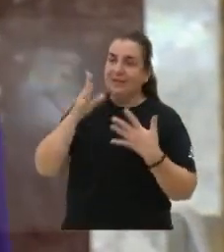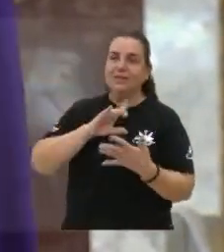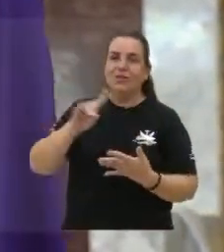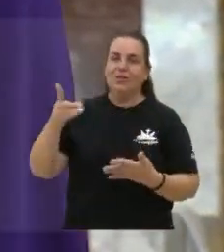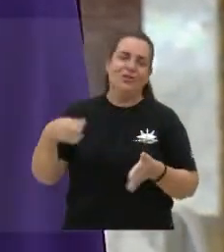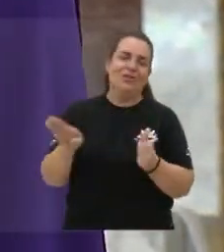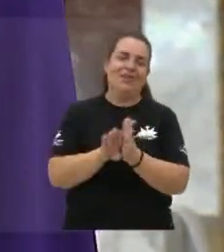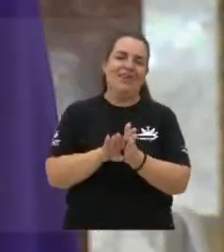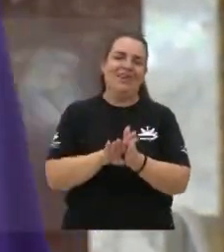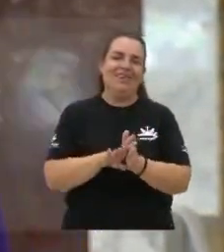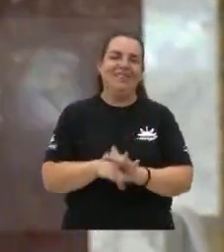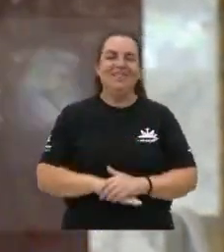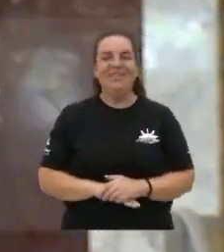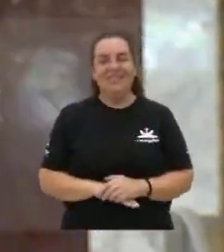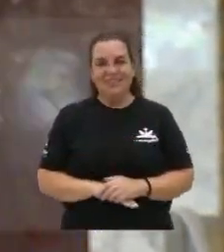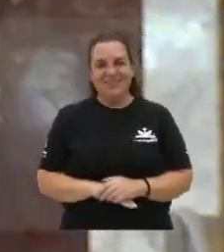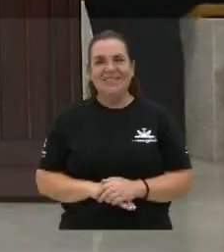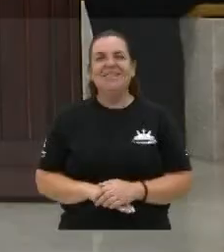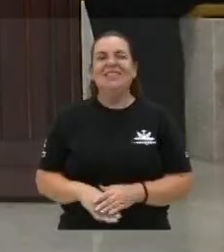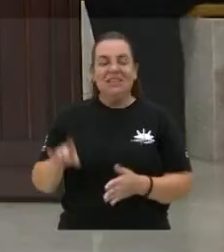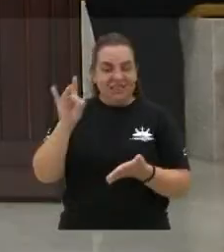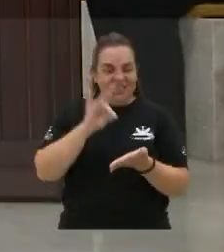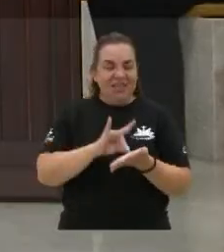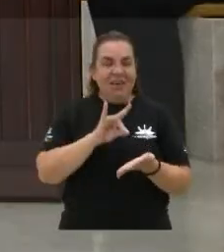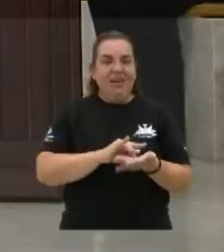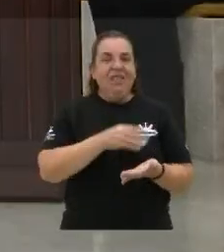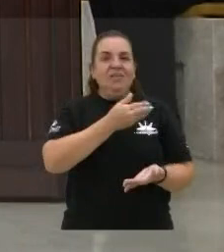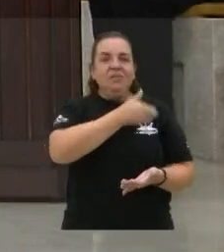supera, confirma Maria